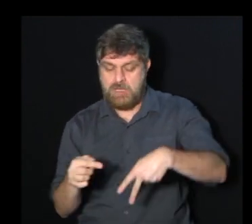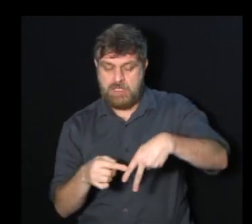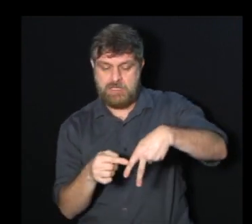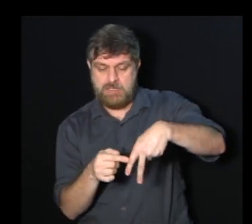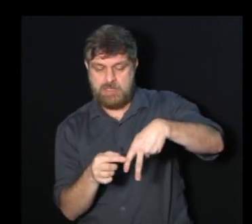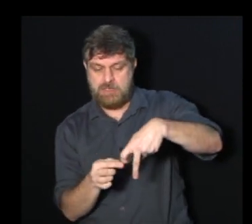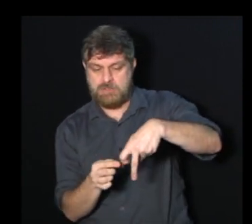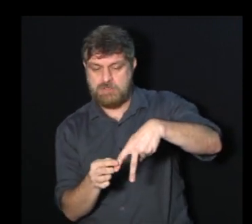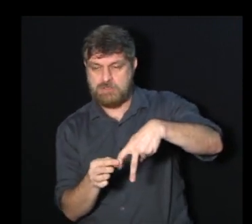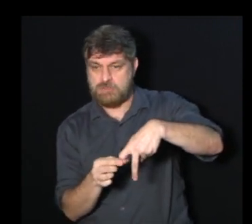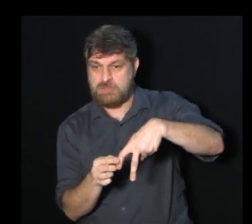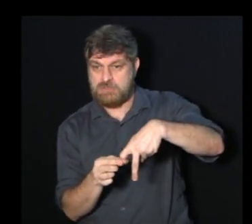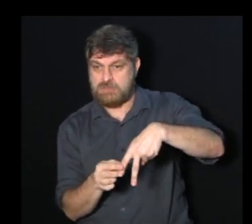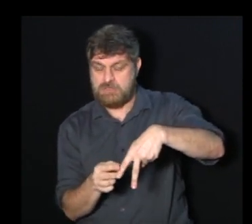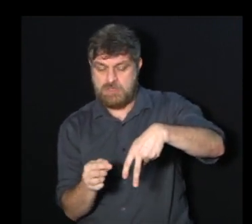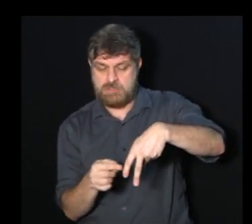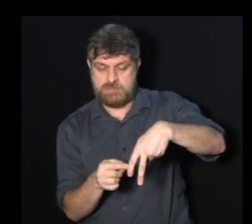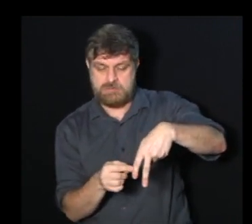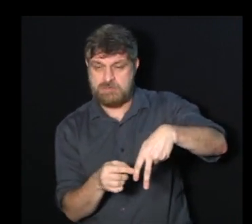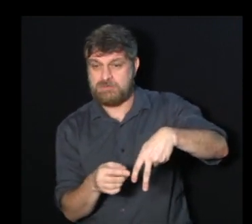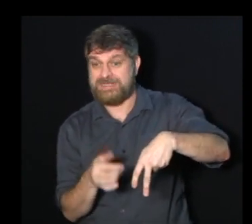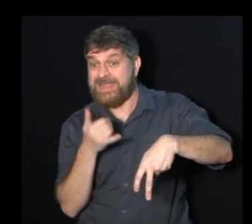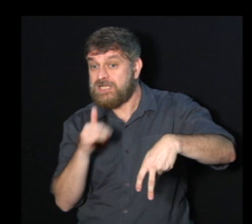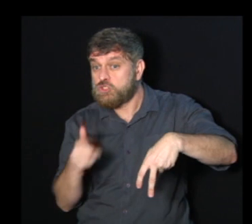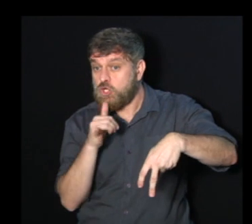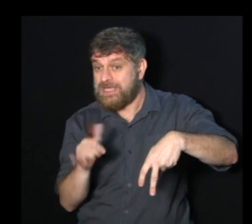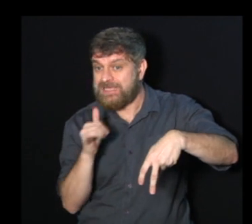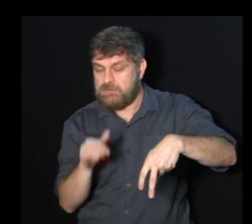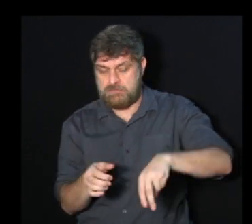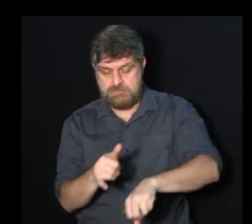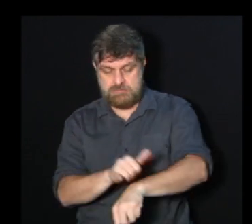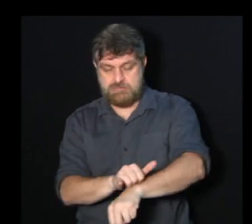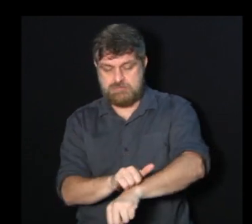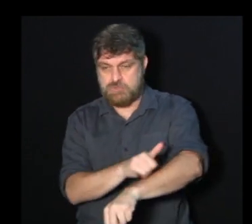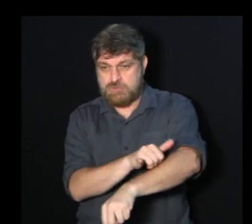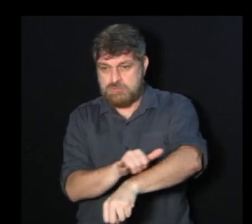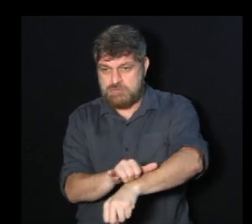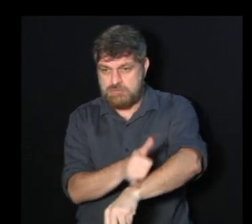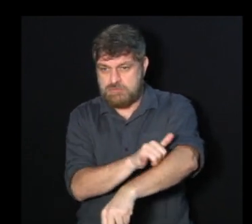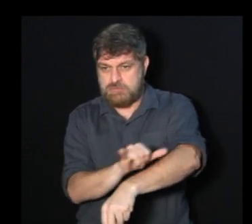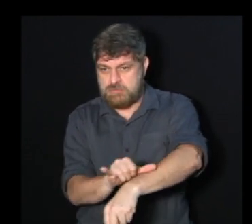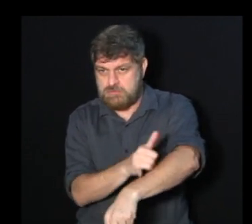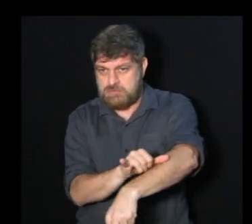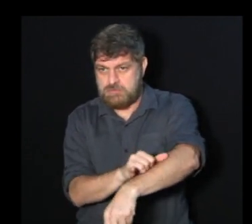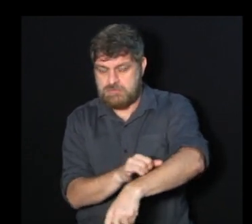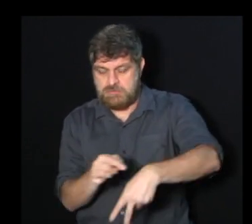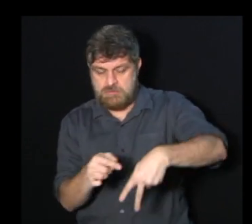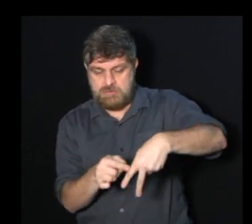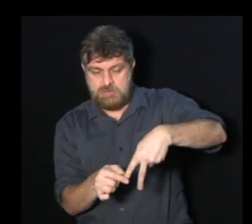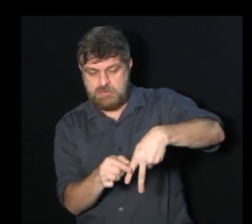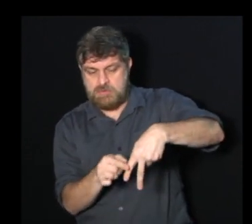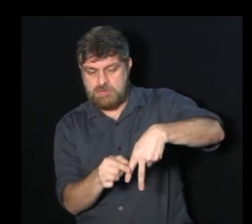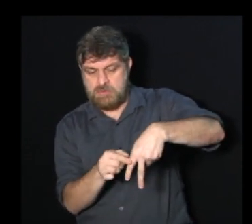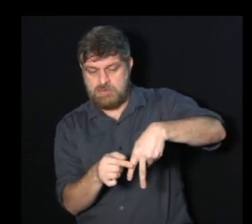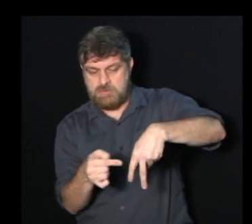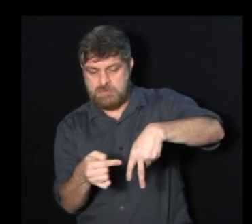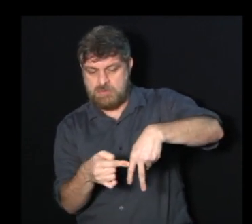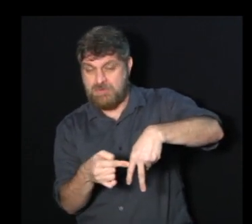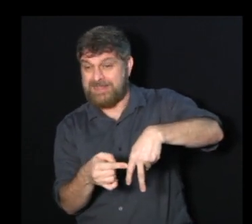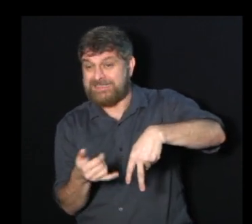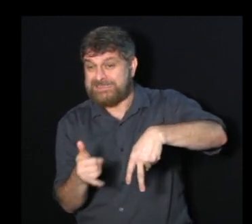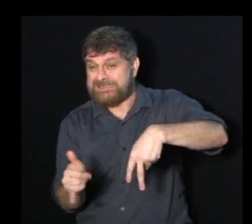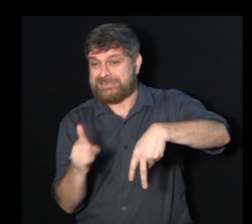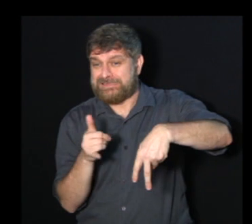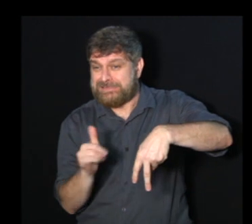o quadríceps, que é a parte da coxa, a parte da frente, né, da nossa perna. Então, a